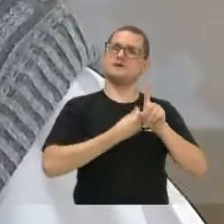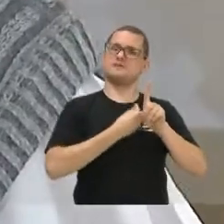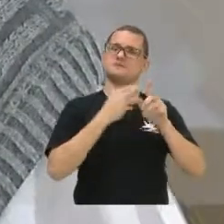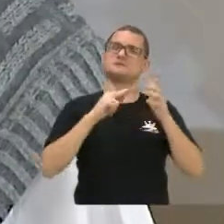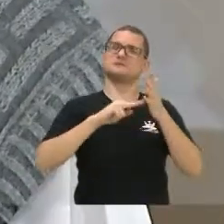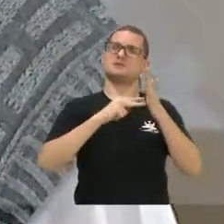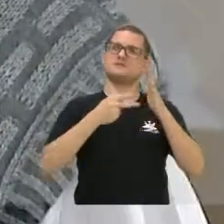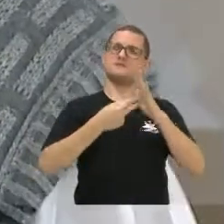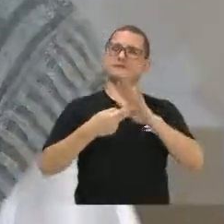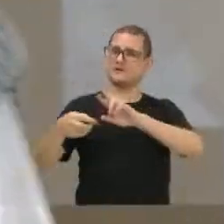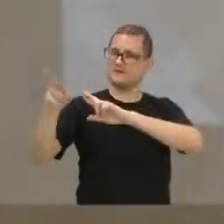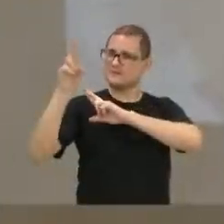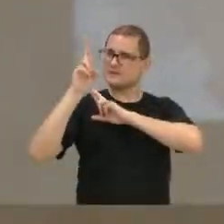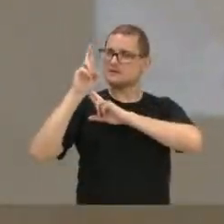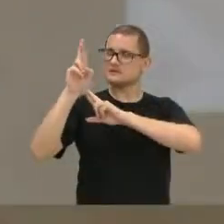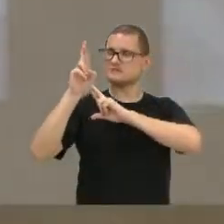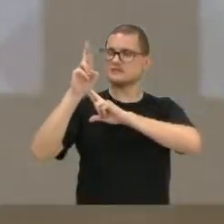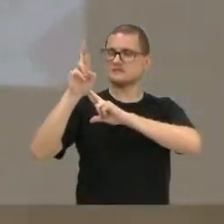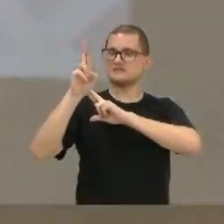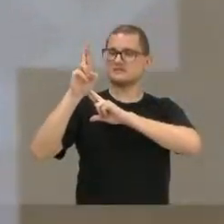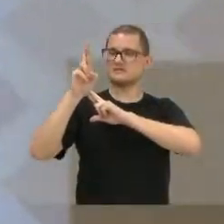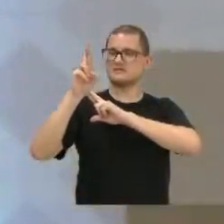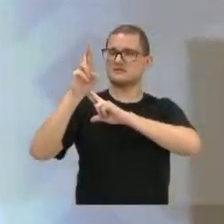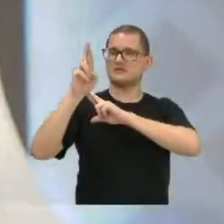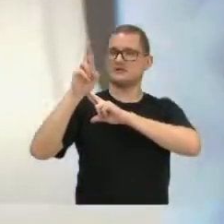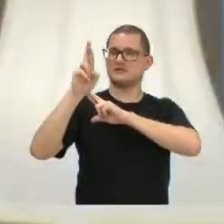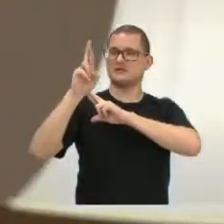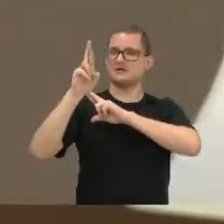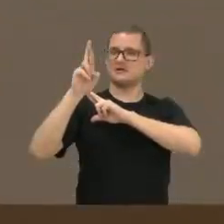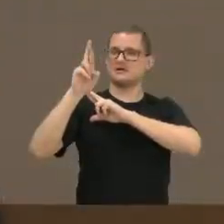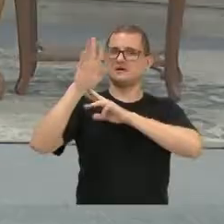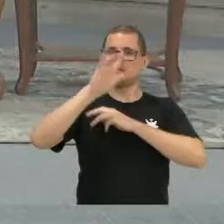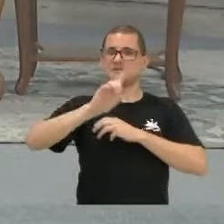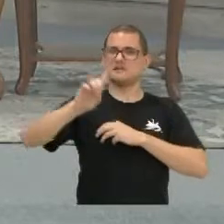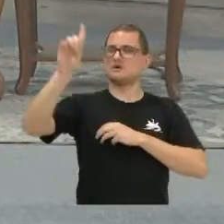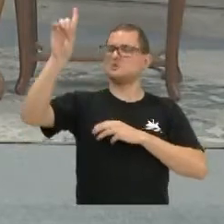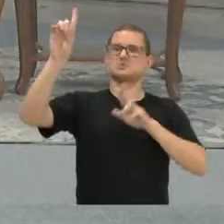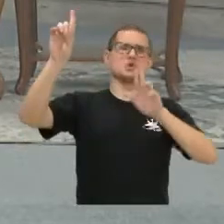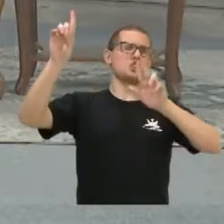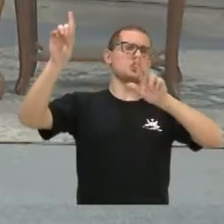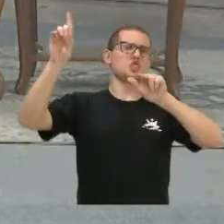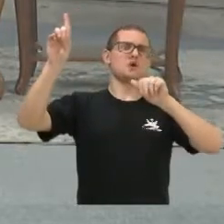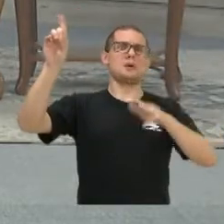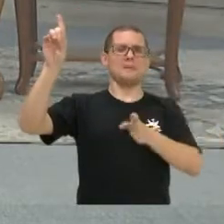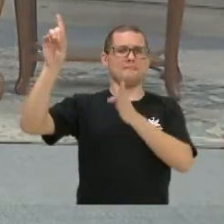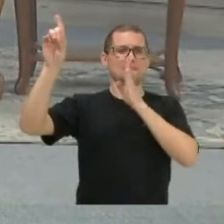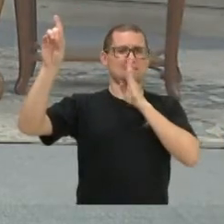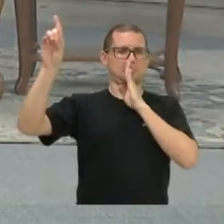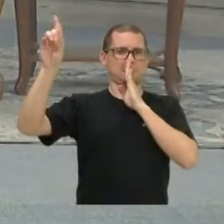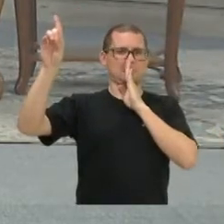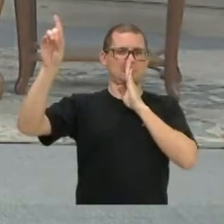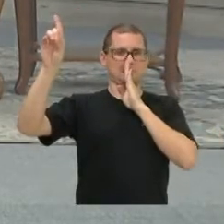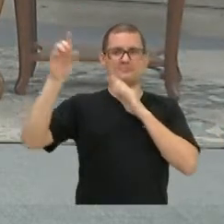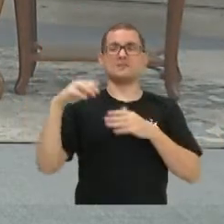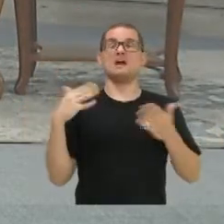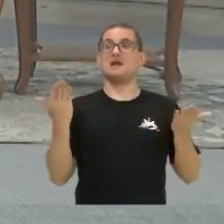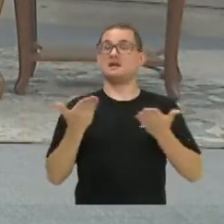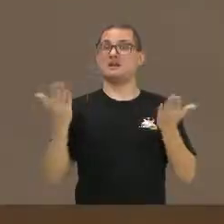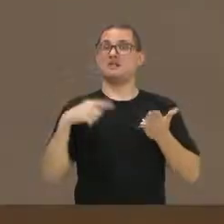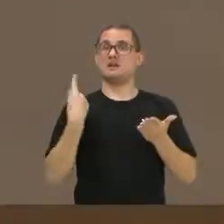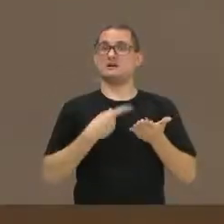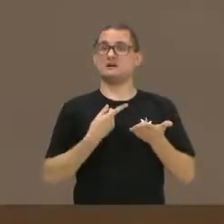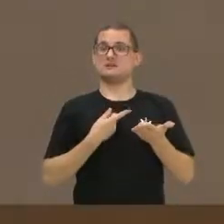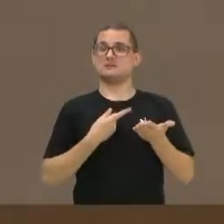sinal de esperança deus não terá sido calado e aí chegamos nesse